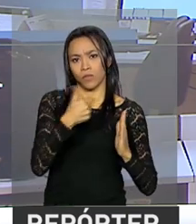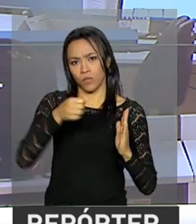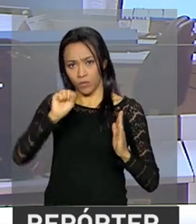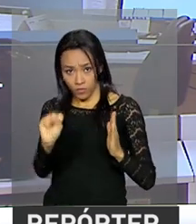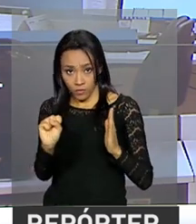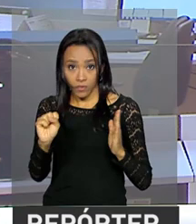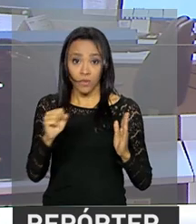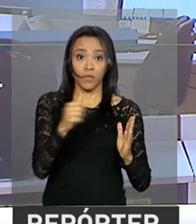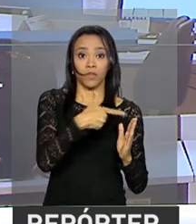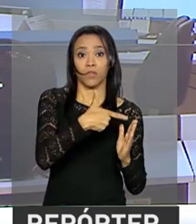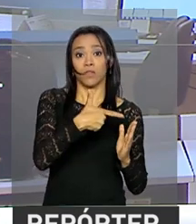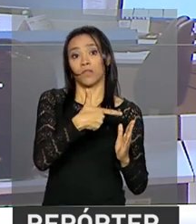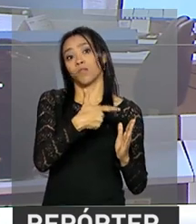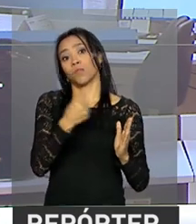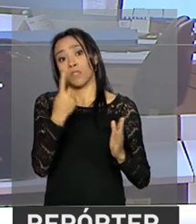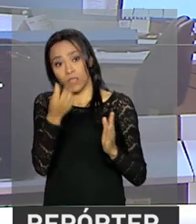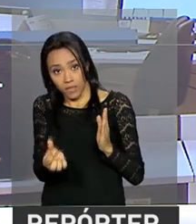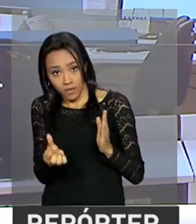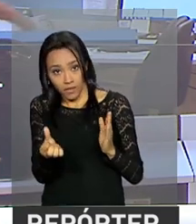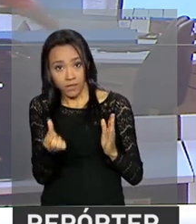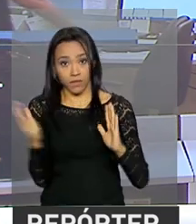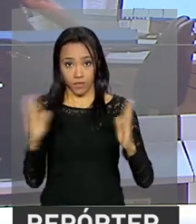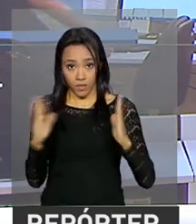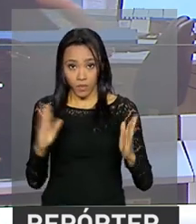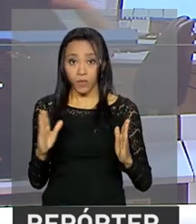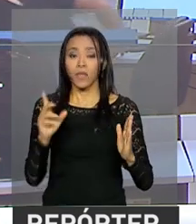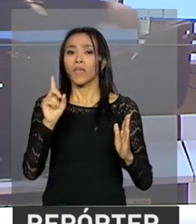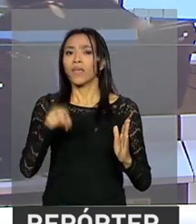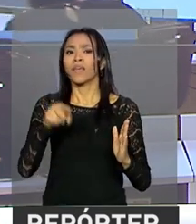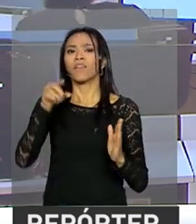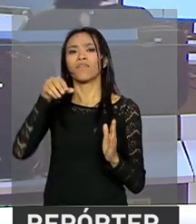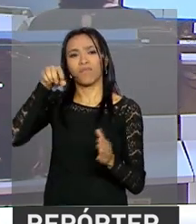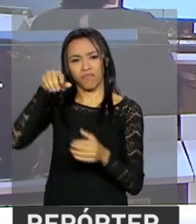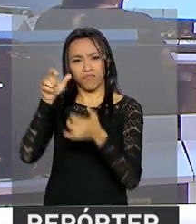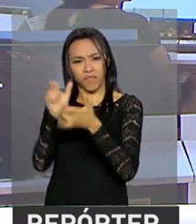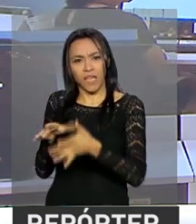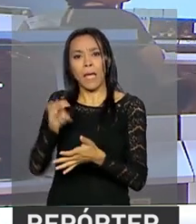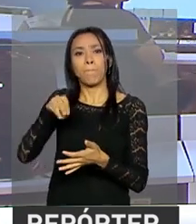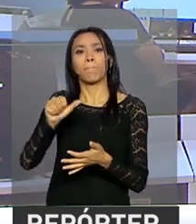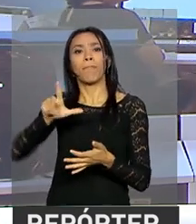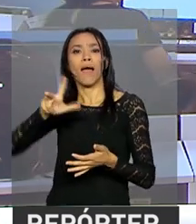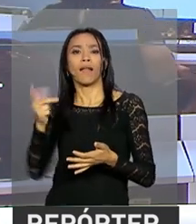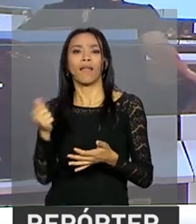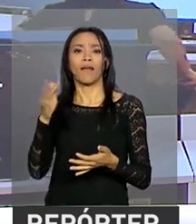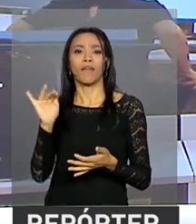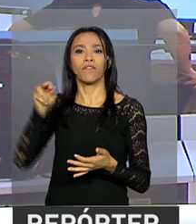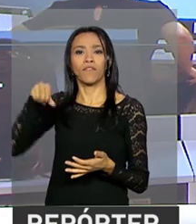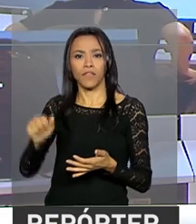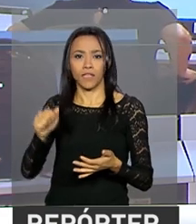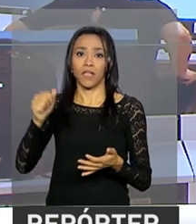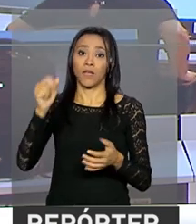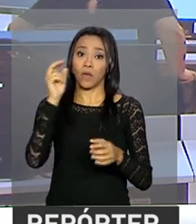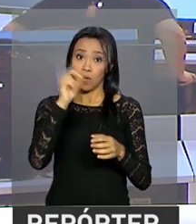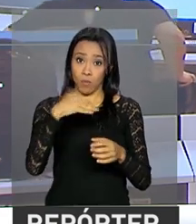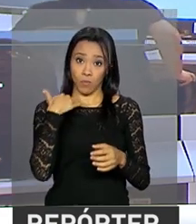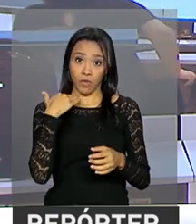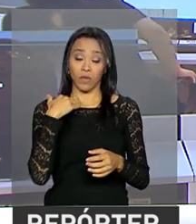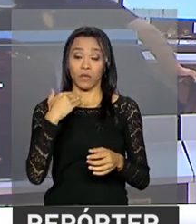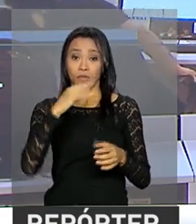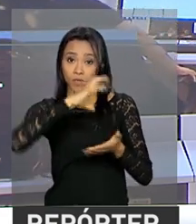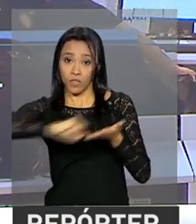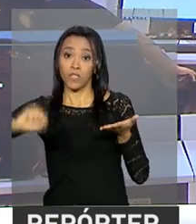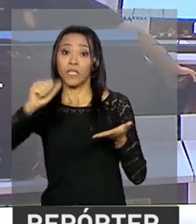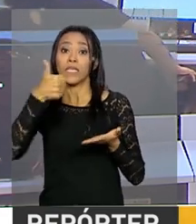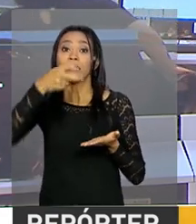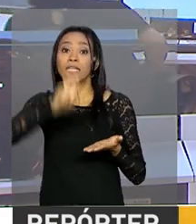de 2008 a 2016, que deixaram a malha fina. O crédito bancário será no dia 15 de março. A